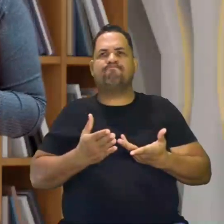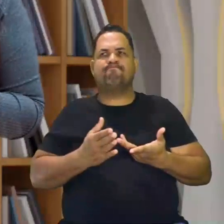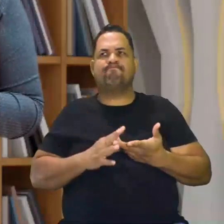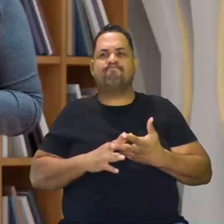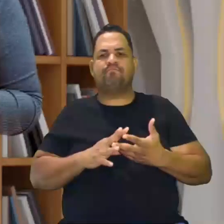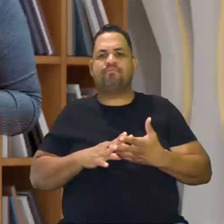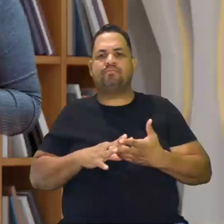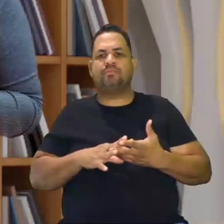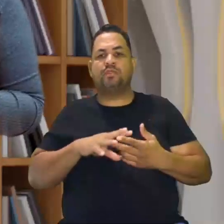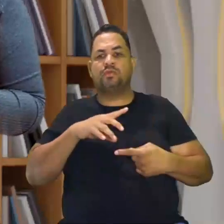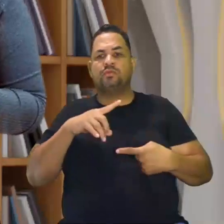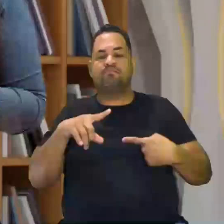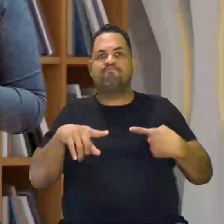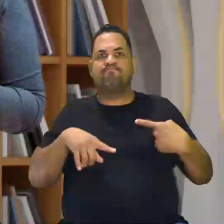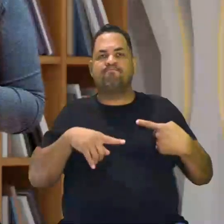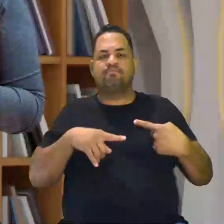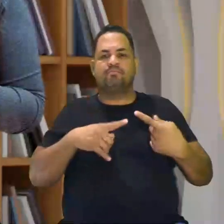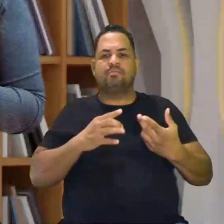da raça,